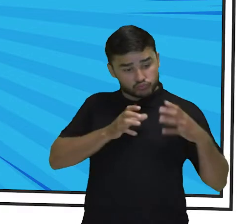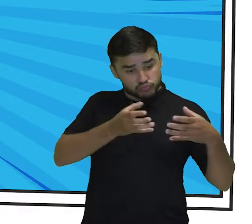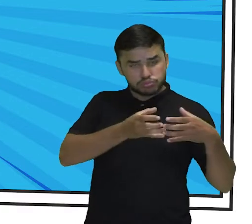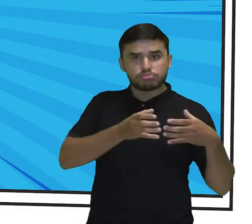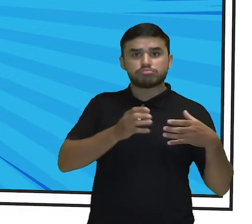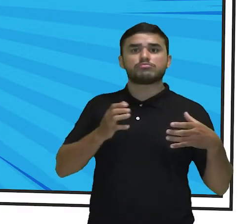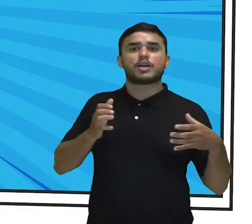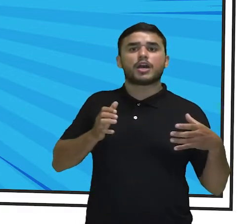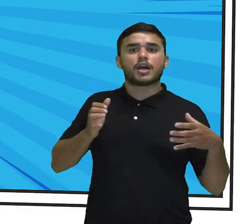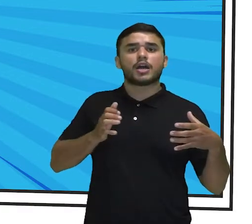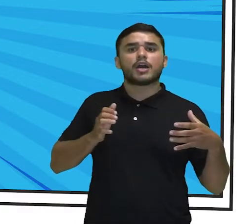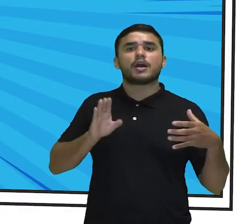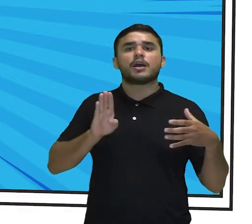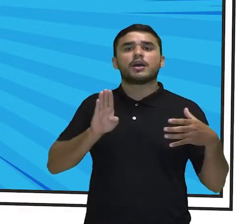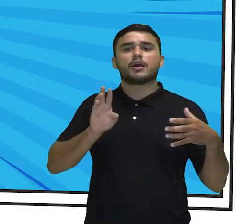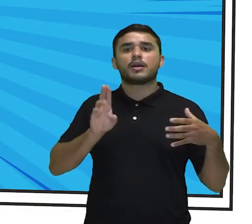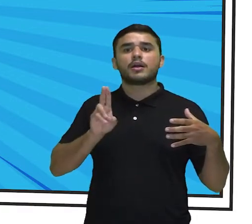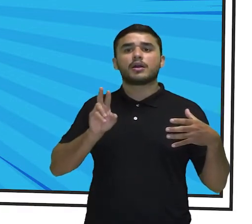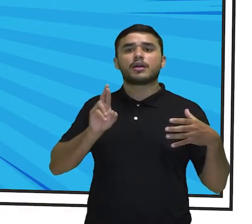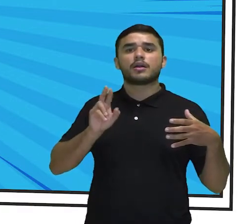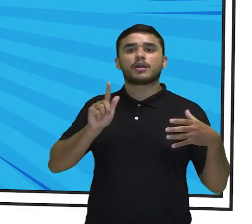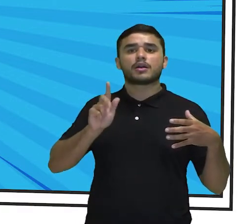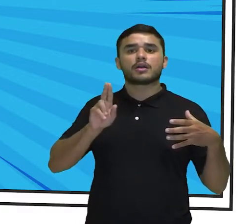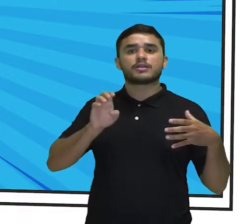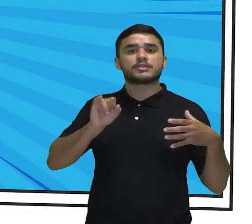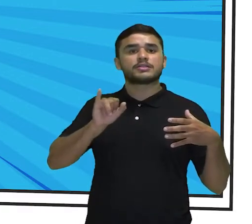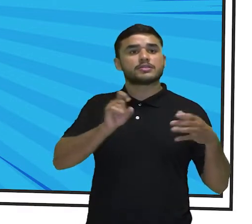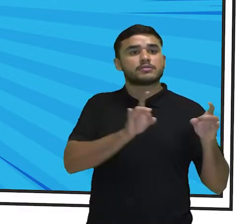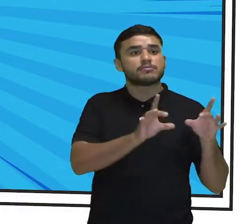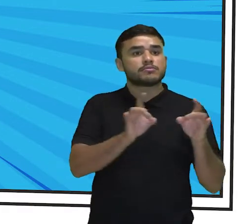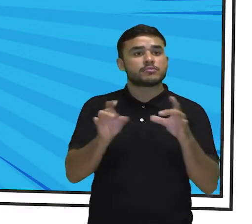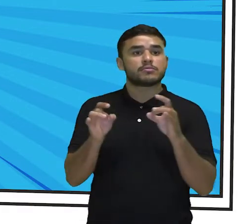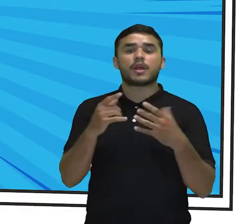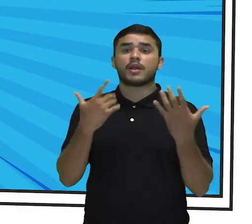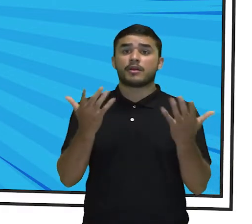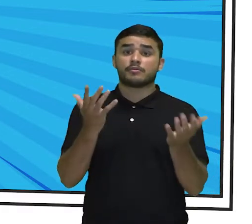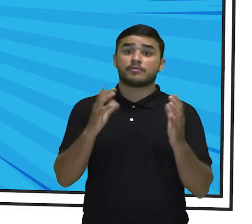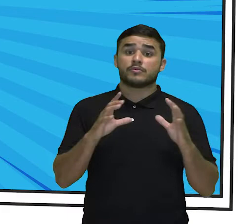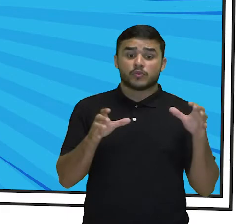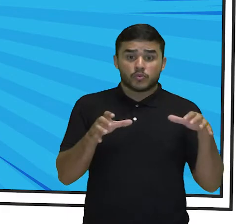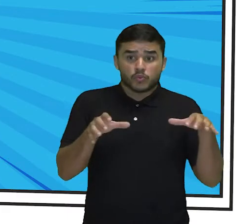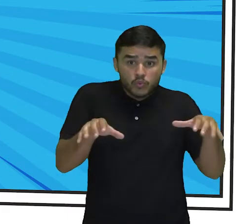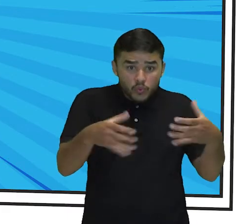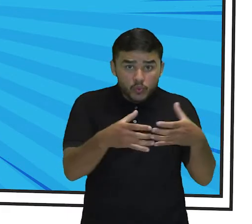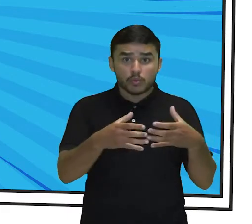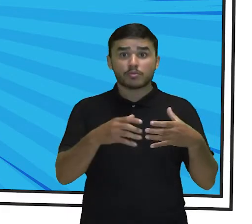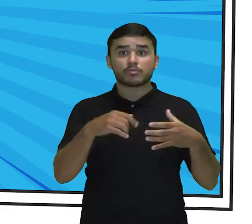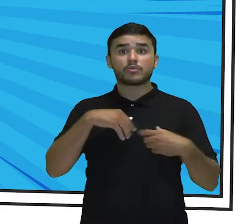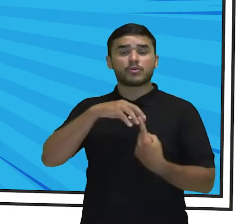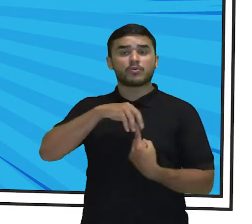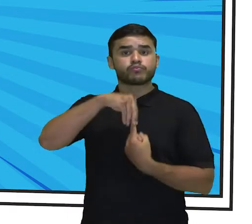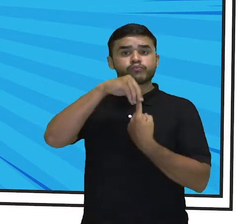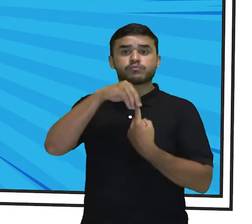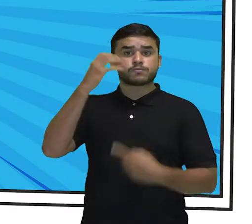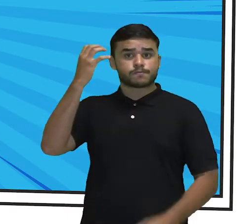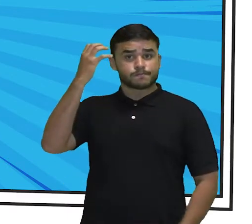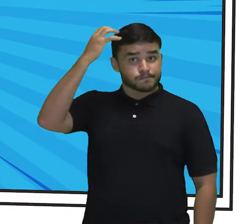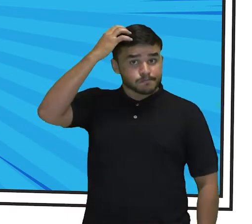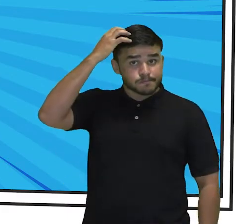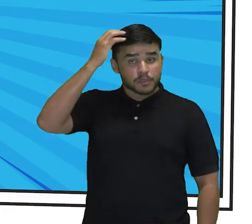formam uma coisa chamada de estados ou monarquias nacionais. Para que estas